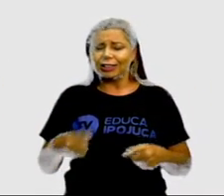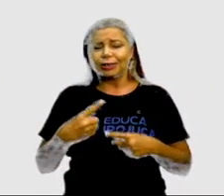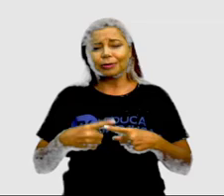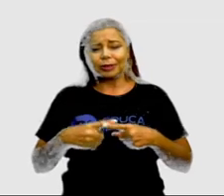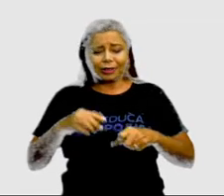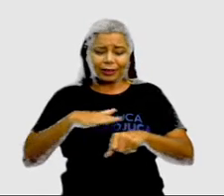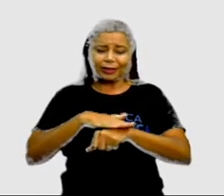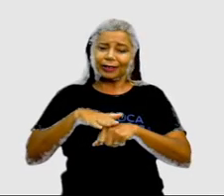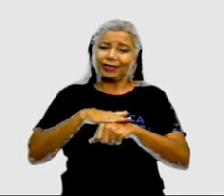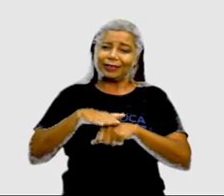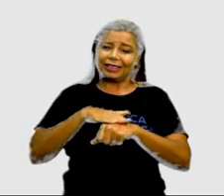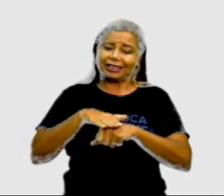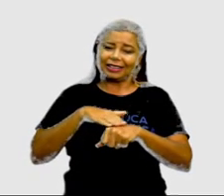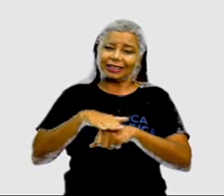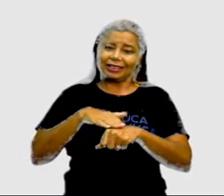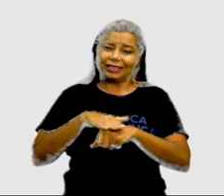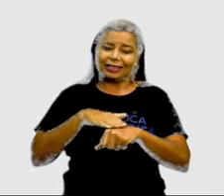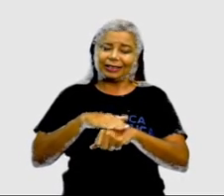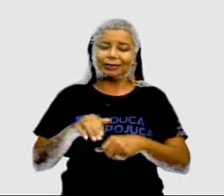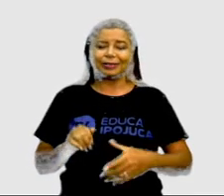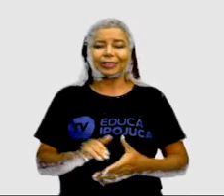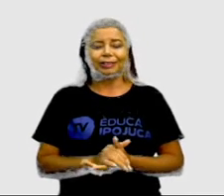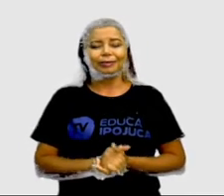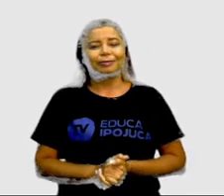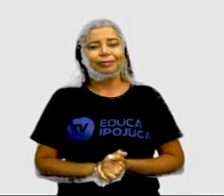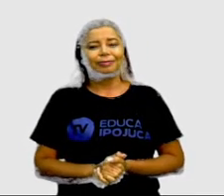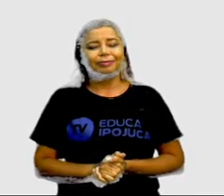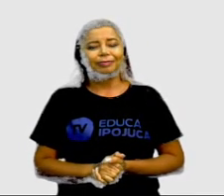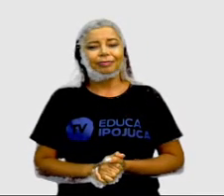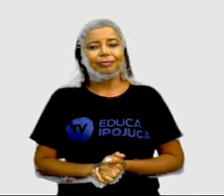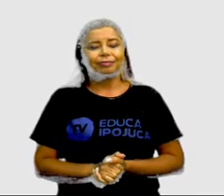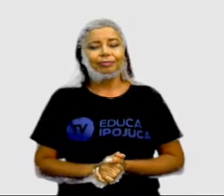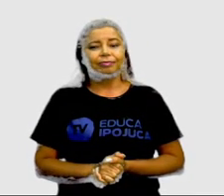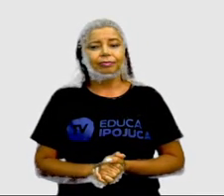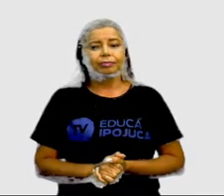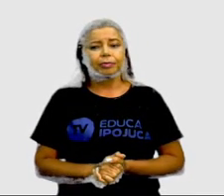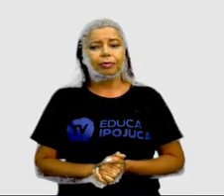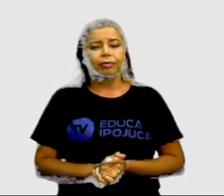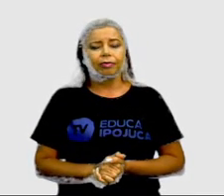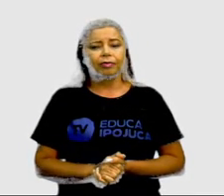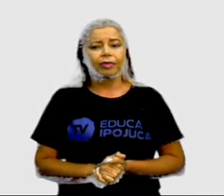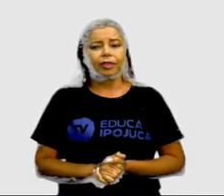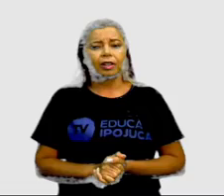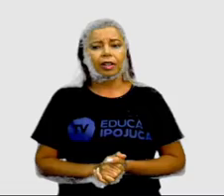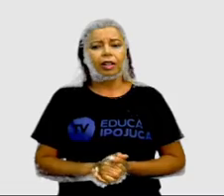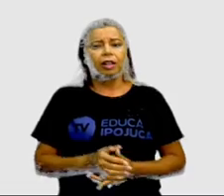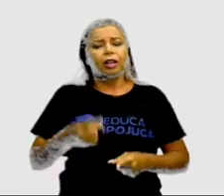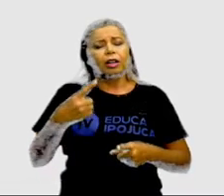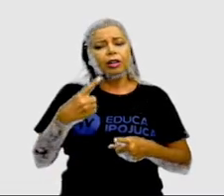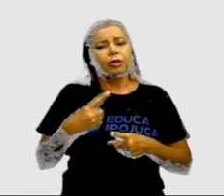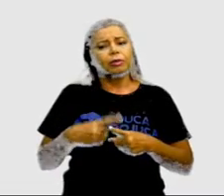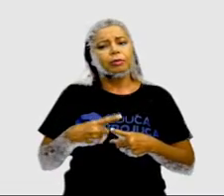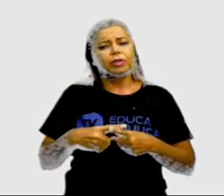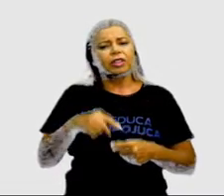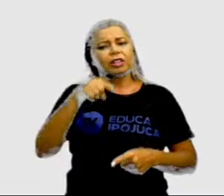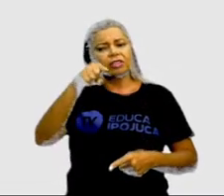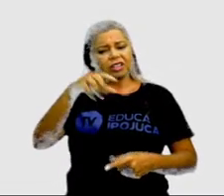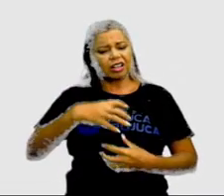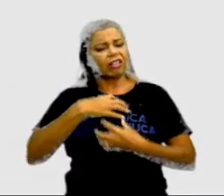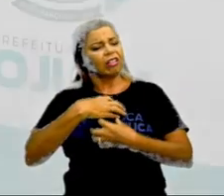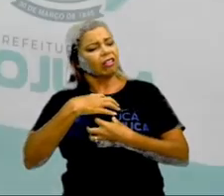conversa. Why are you so grumpy, John? Por que você está tão mal-humorado,